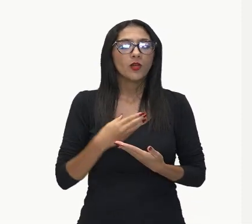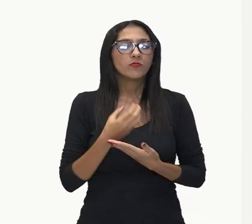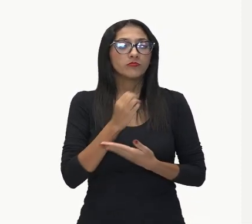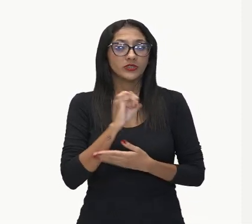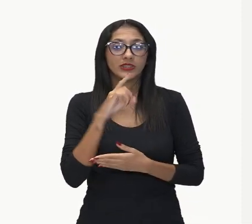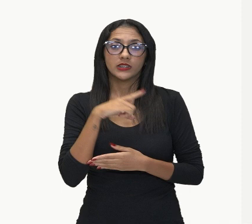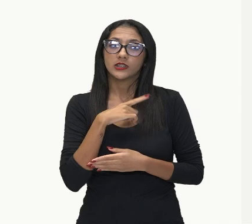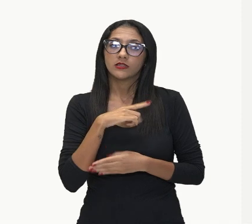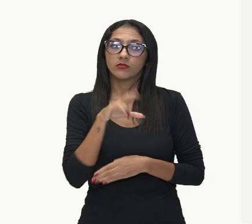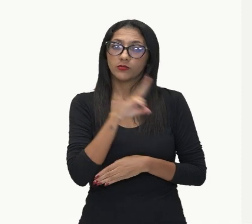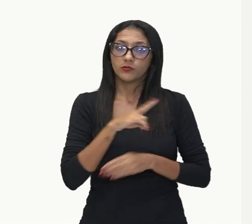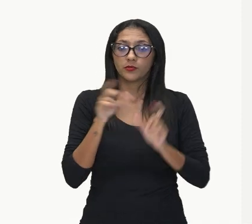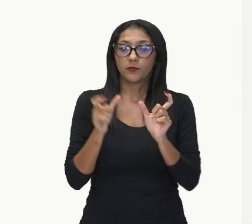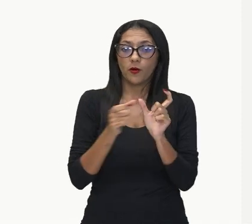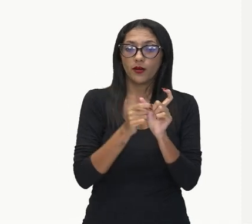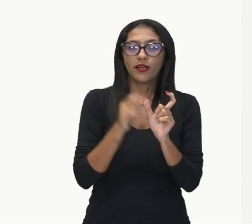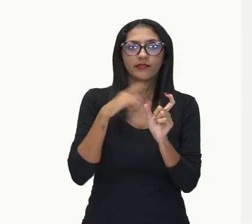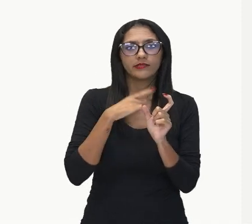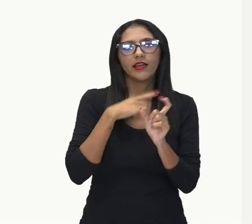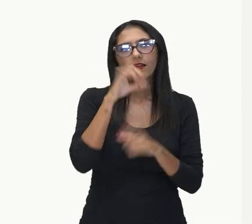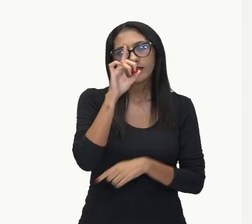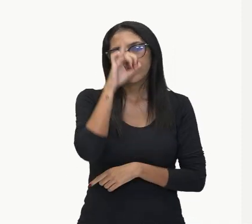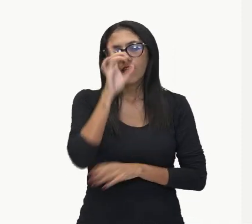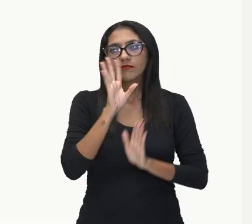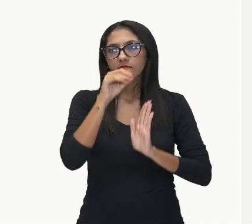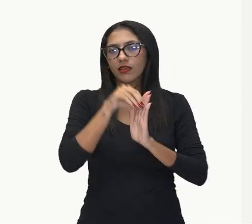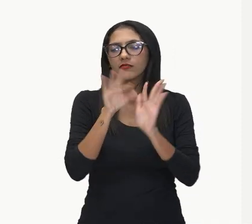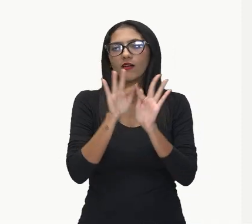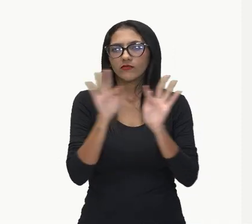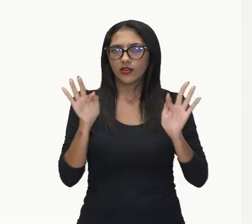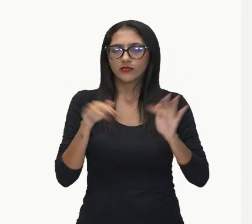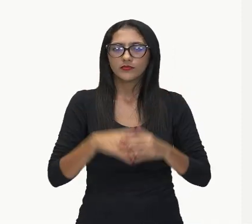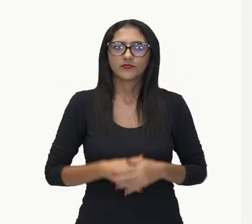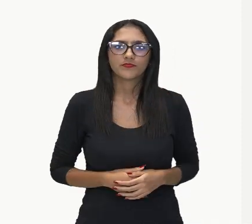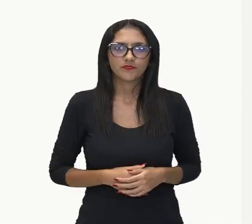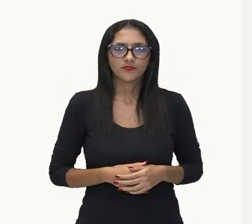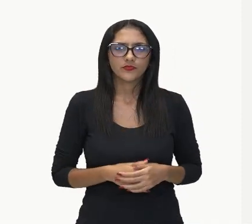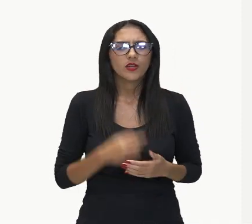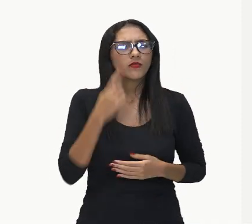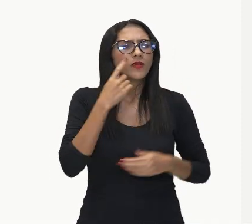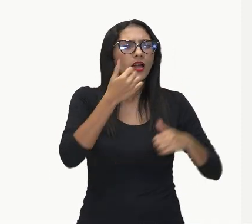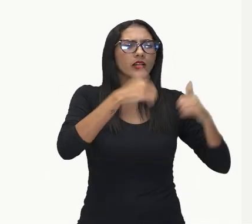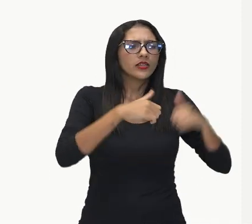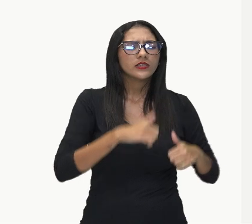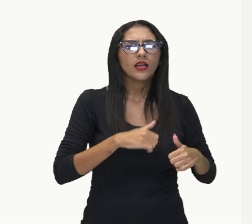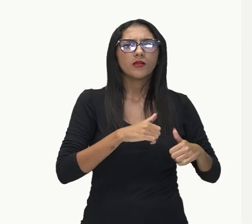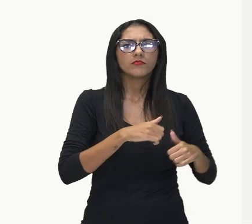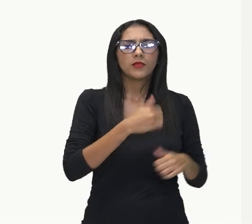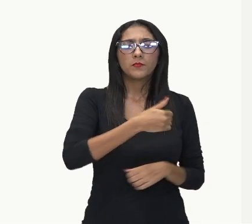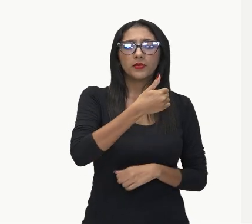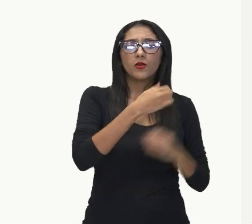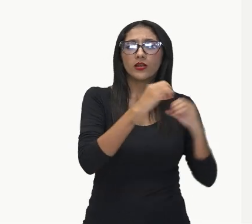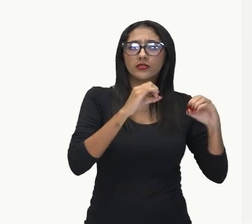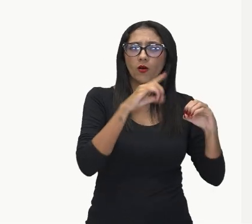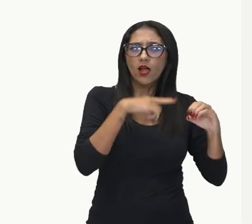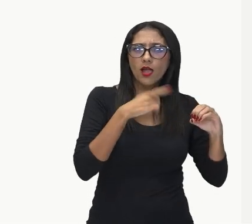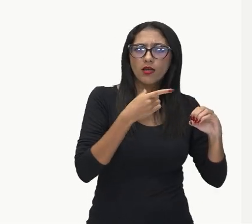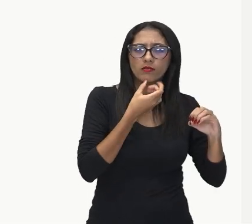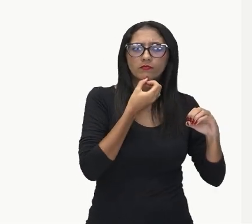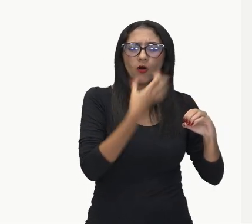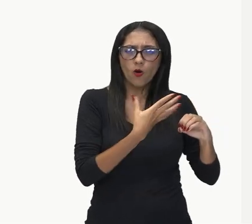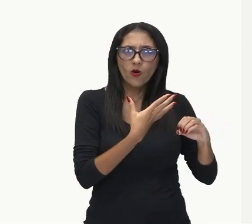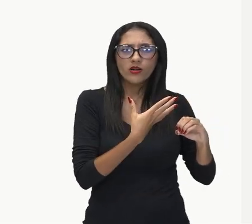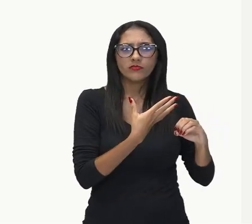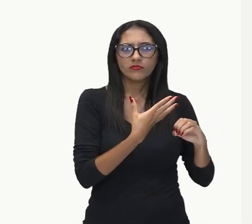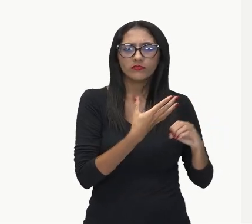de conjunção, nós temos ideias. Analisem comigo, a vida é bela, ideia positiva ou negativa? Percebam